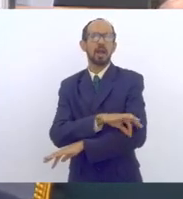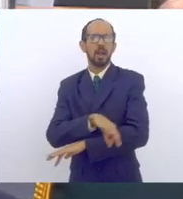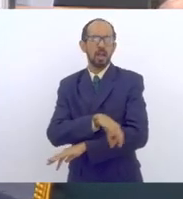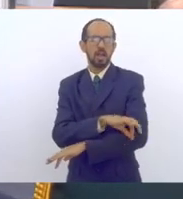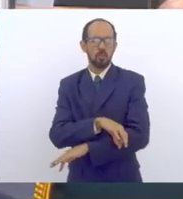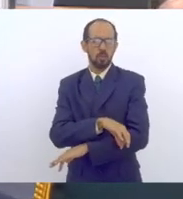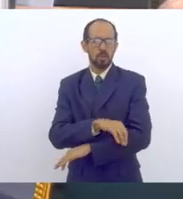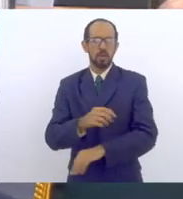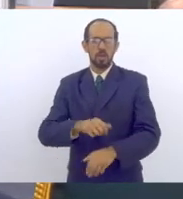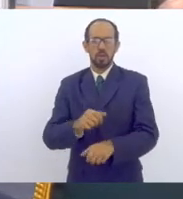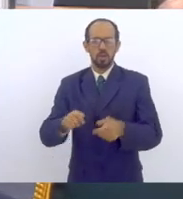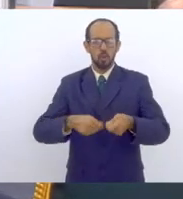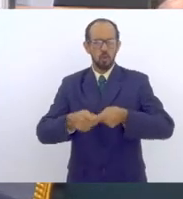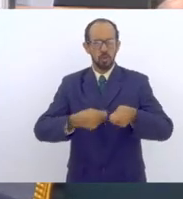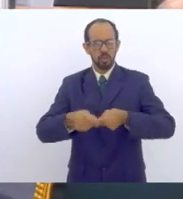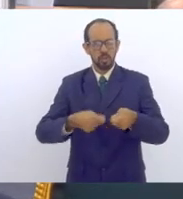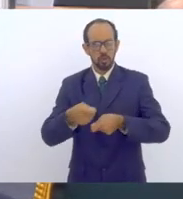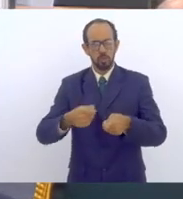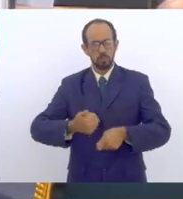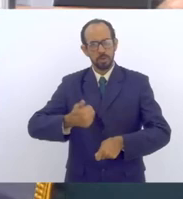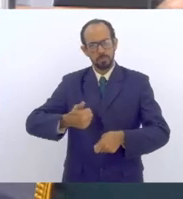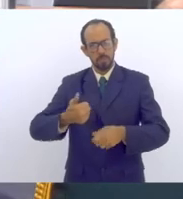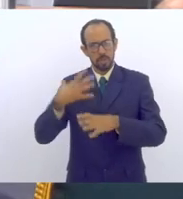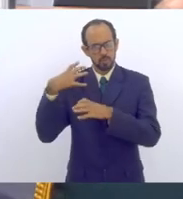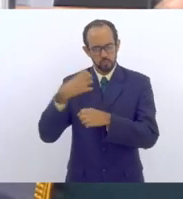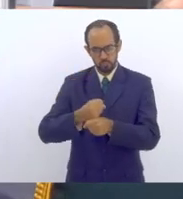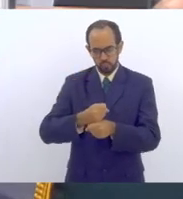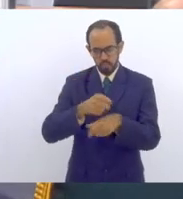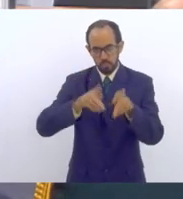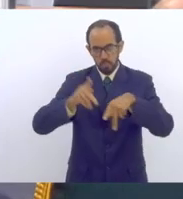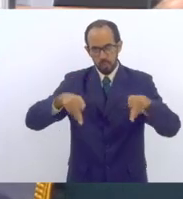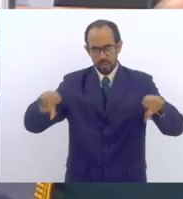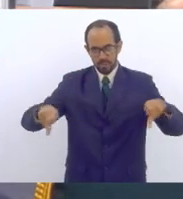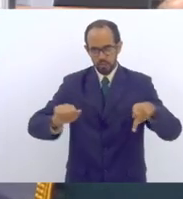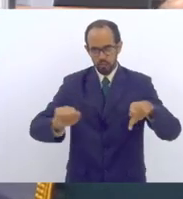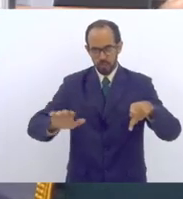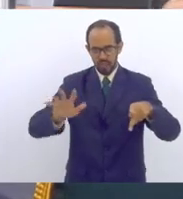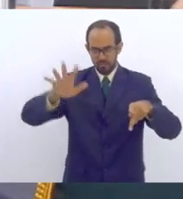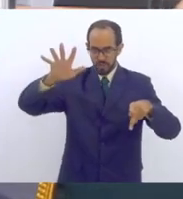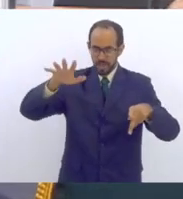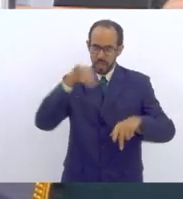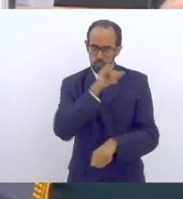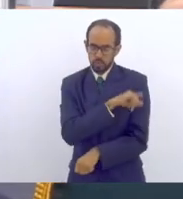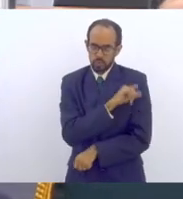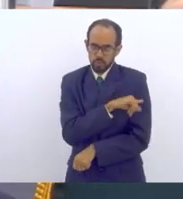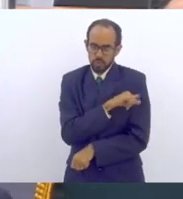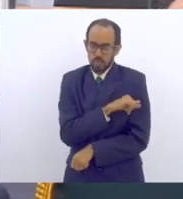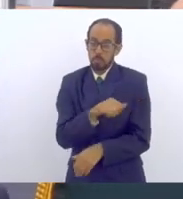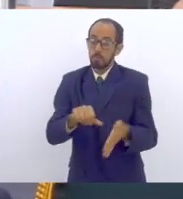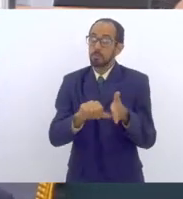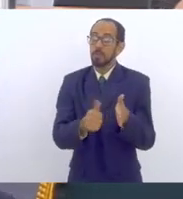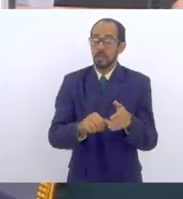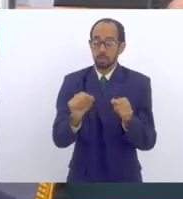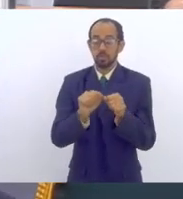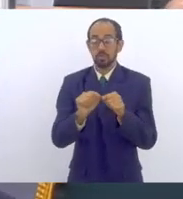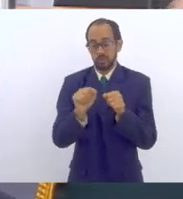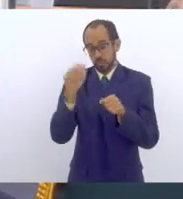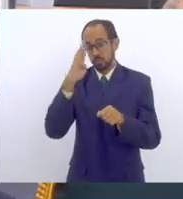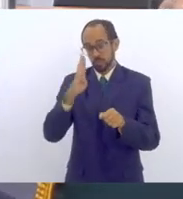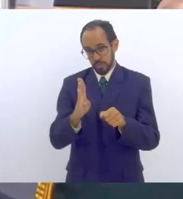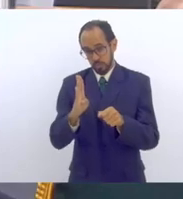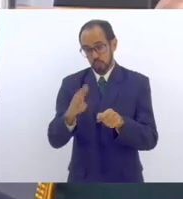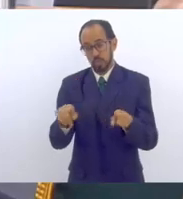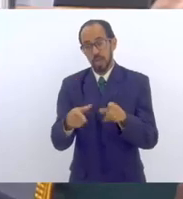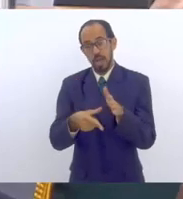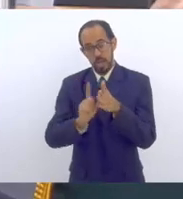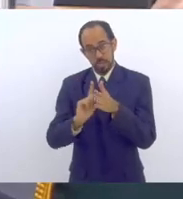senso de inadequação Habitacional em favelas da região metropolitana já feito no país antes disso ainda no governo